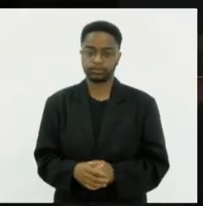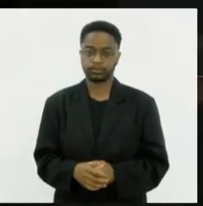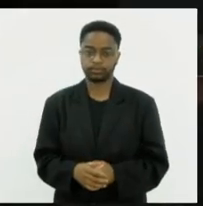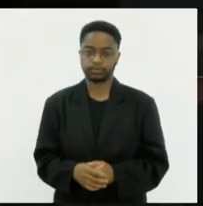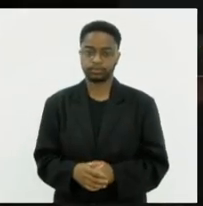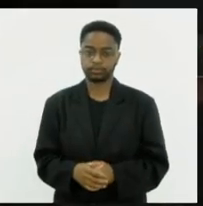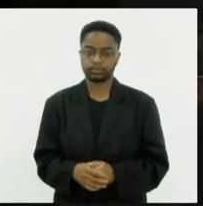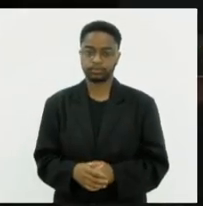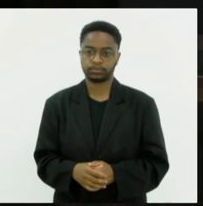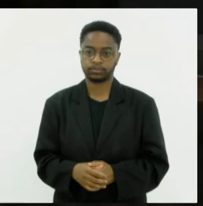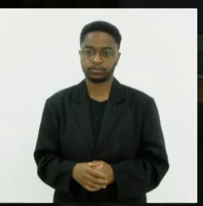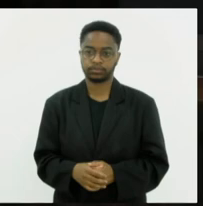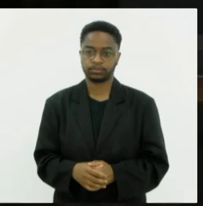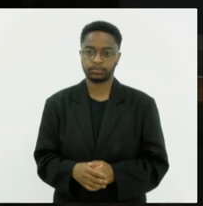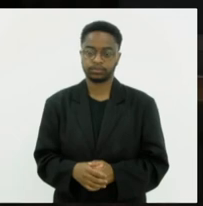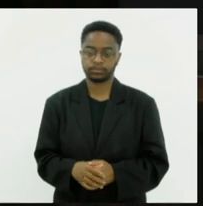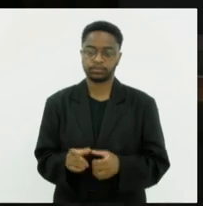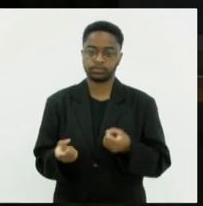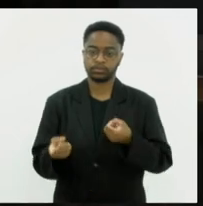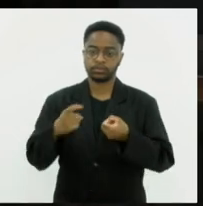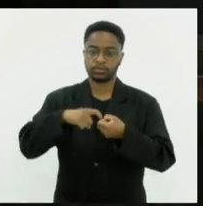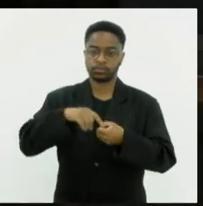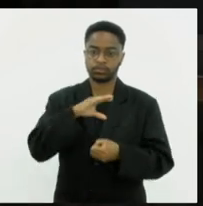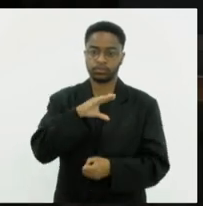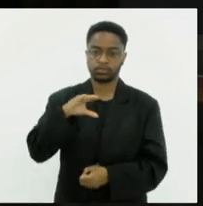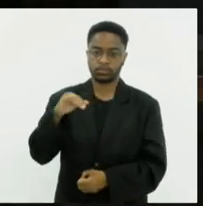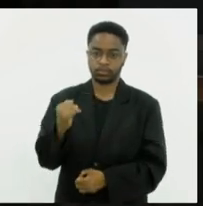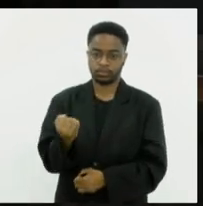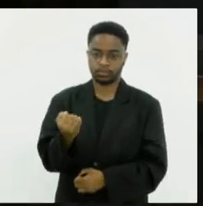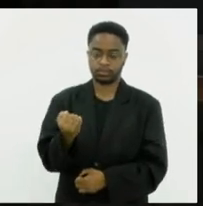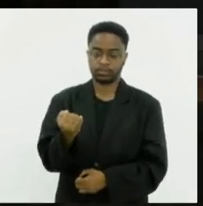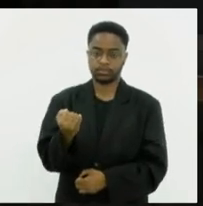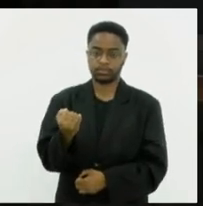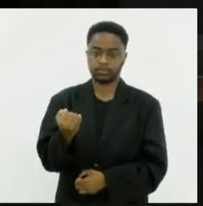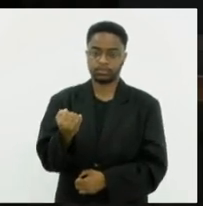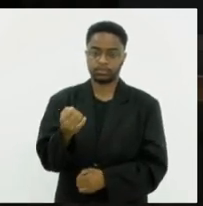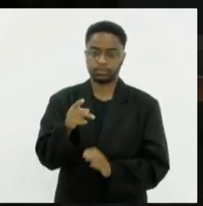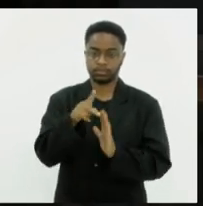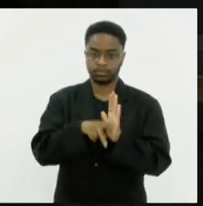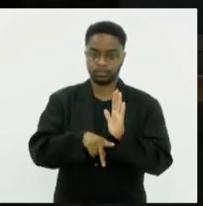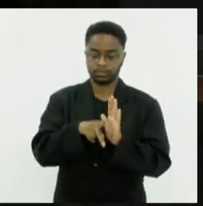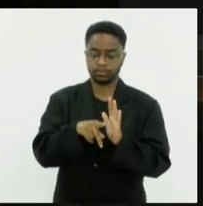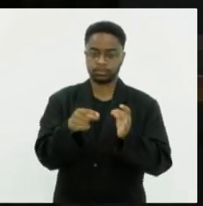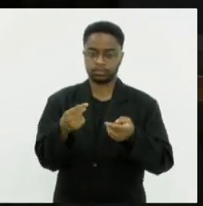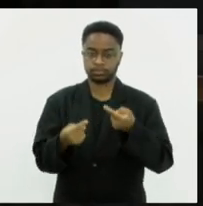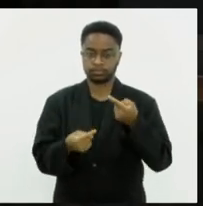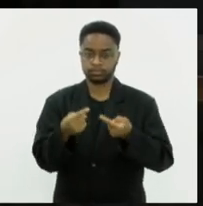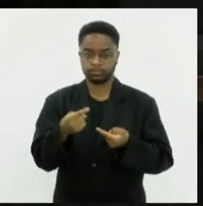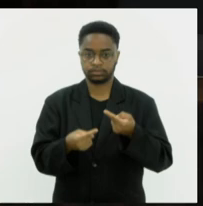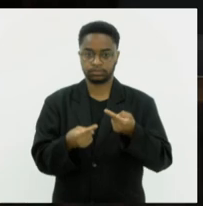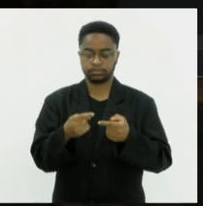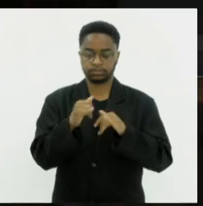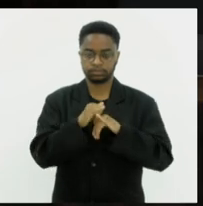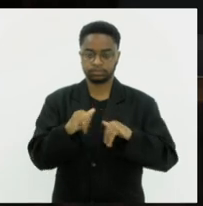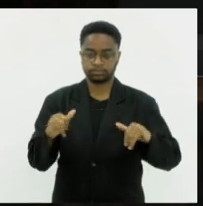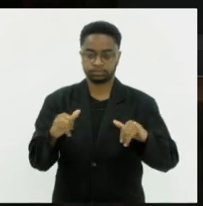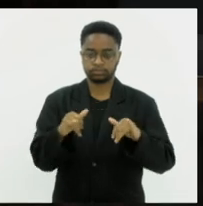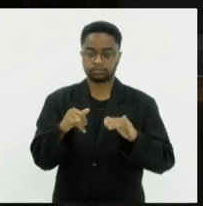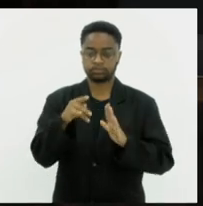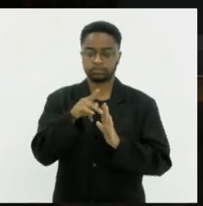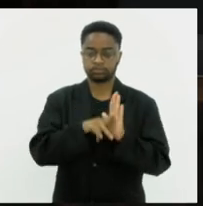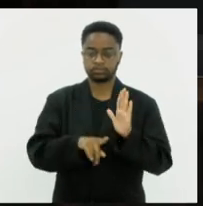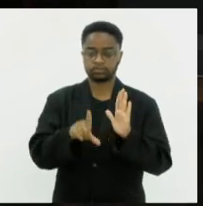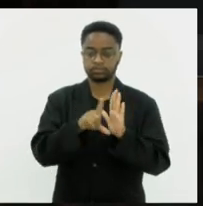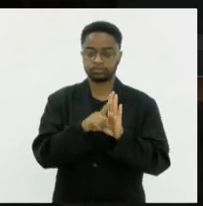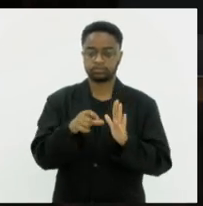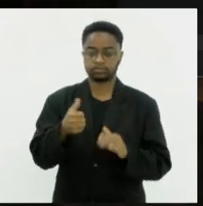Vossa Excelência e remete à CCJ o projeto em discussão. Anuncio, projeto de